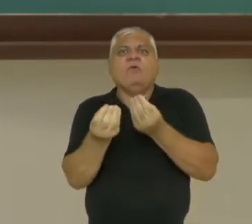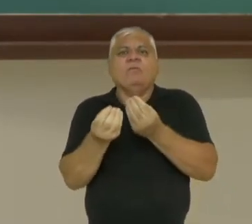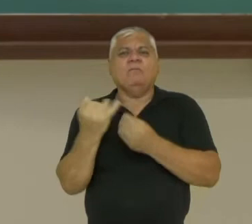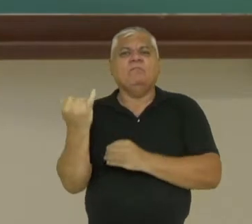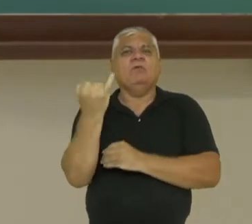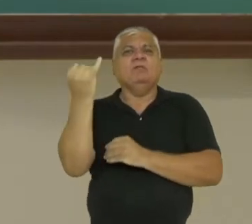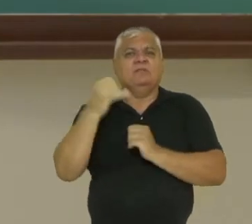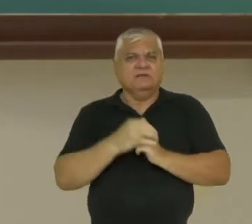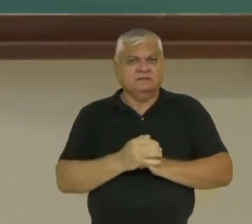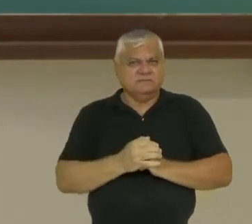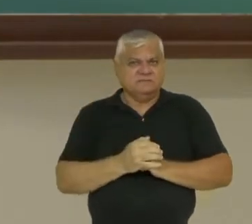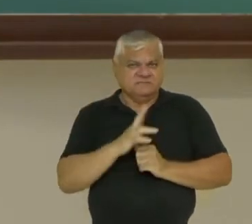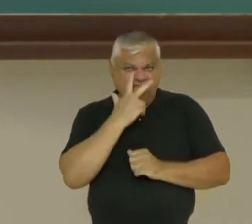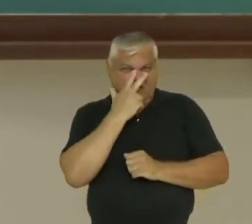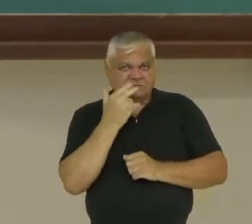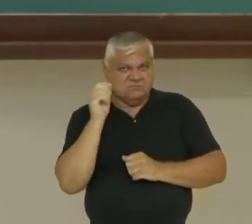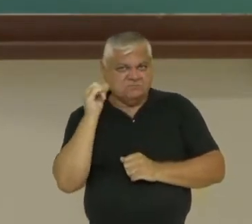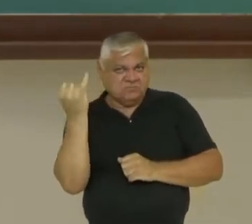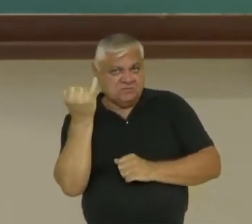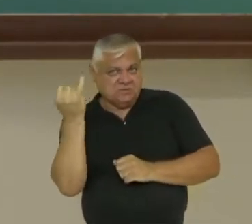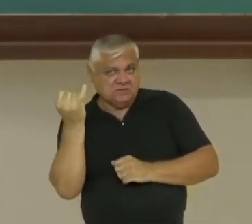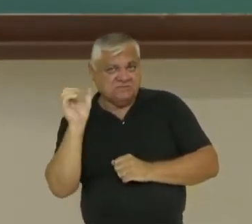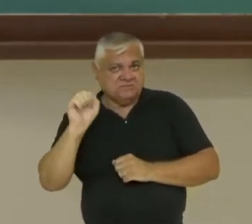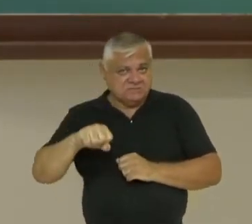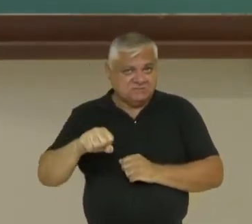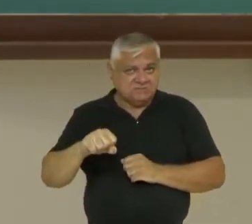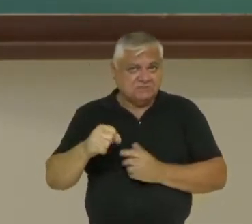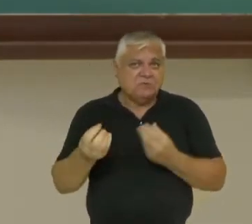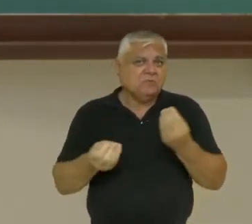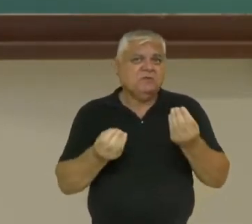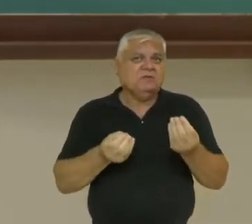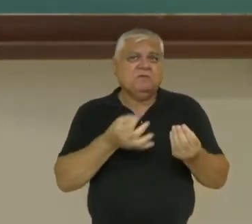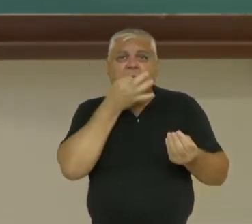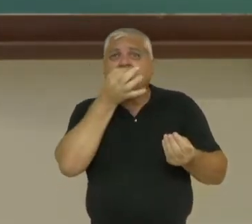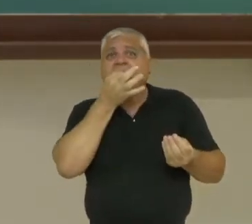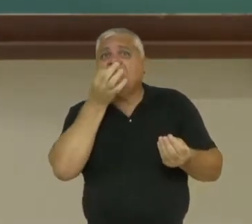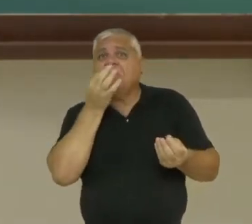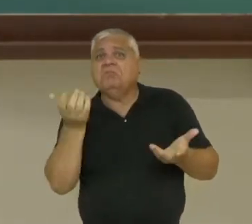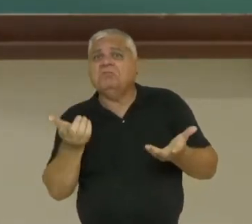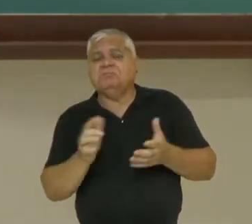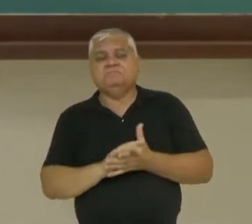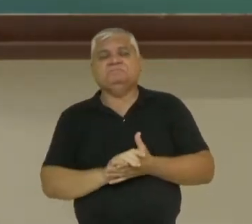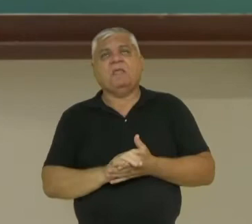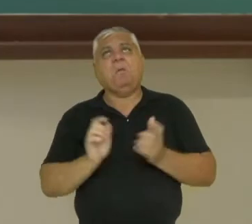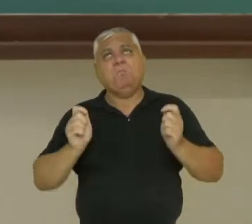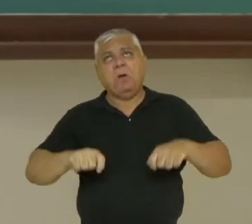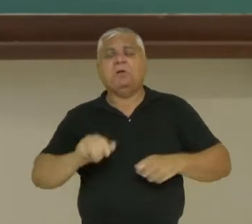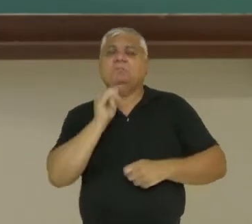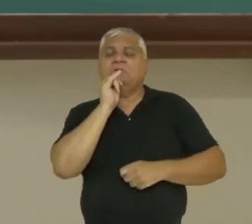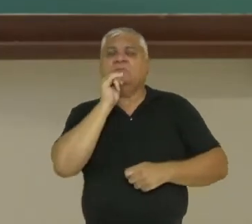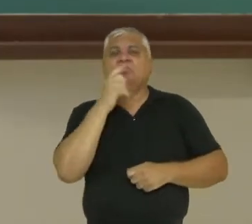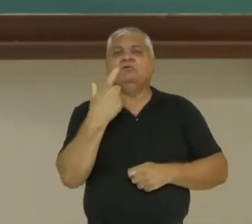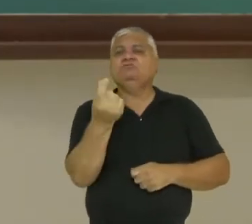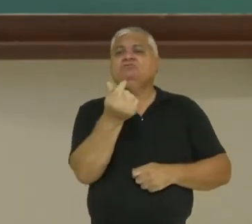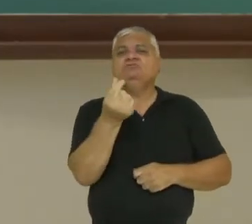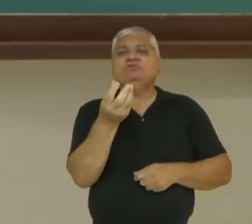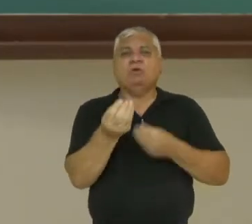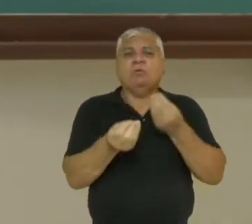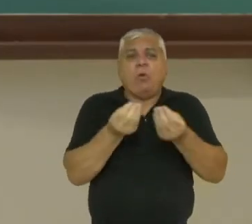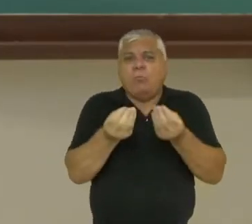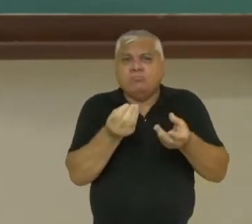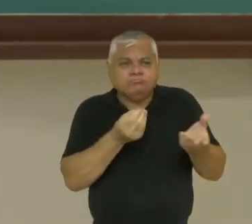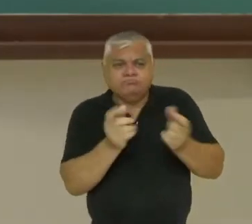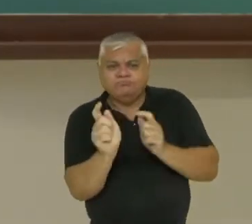vocês acham? Ah, professor, eu posso dizer várias coisas, tenho certeza. Como lidar com dinheiro, como que eu